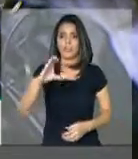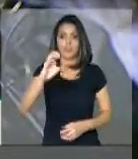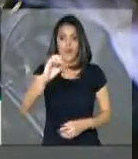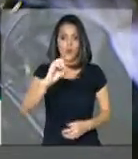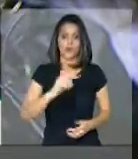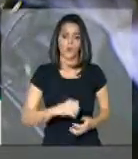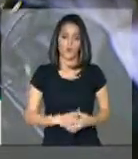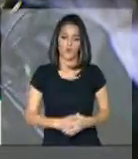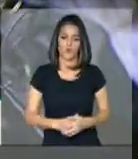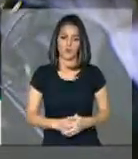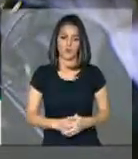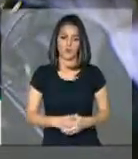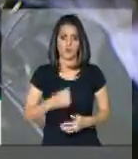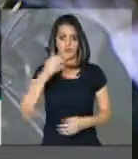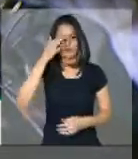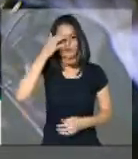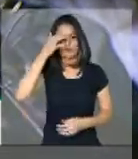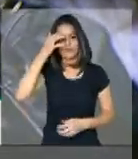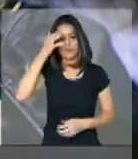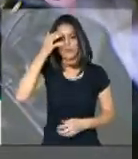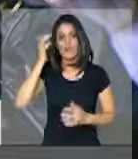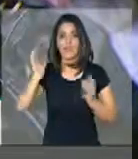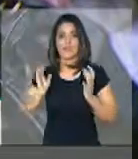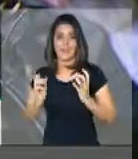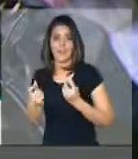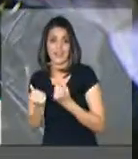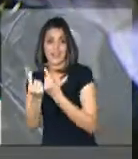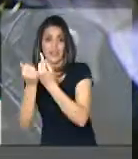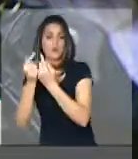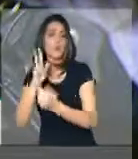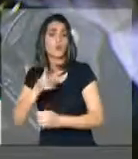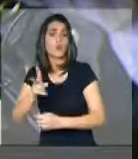são desta situação onde os ricos